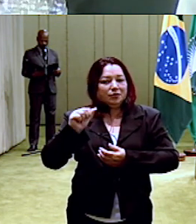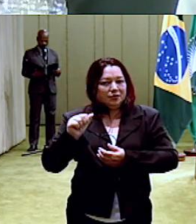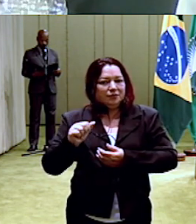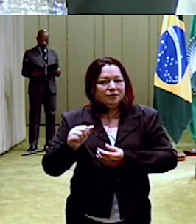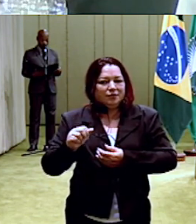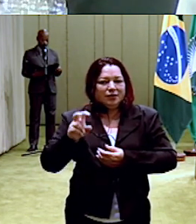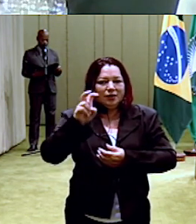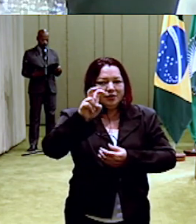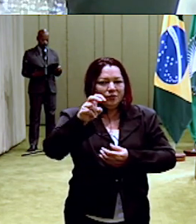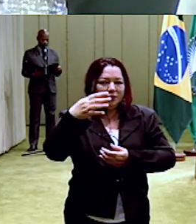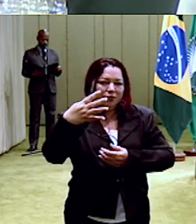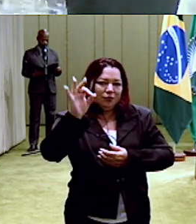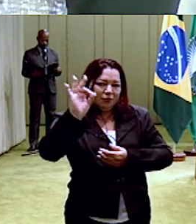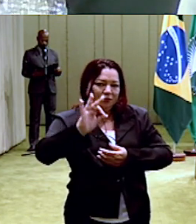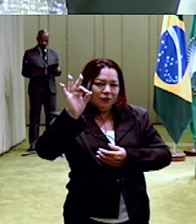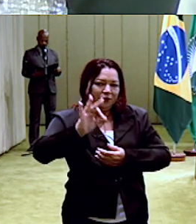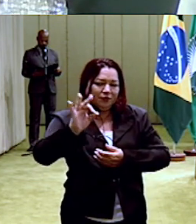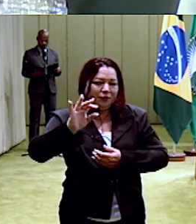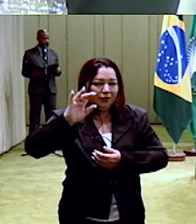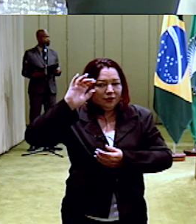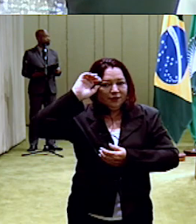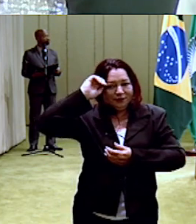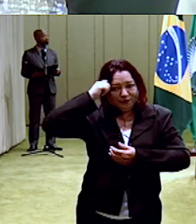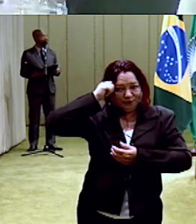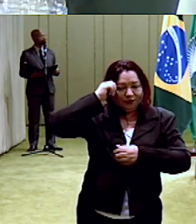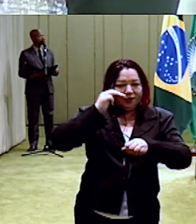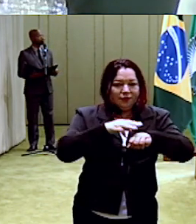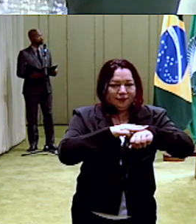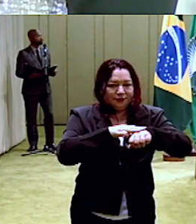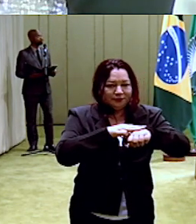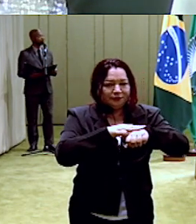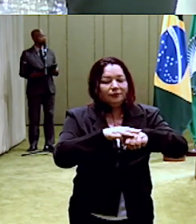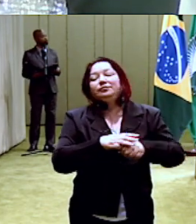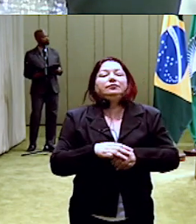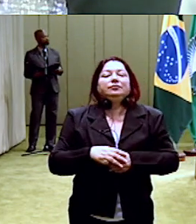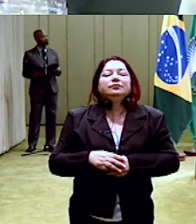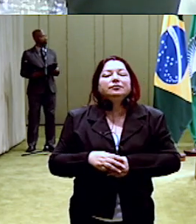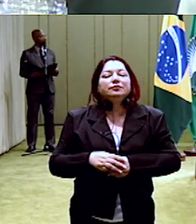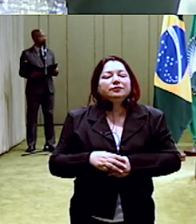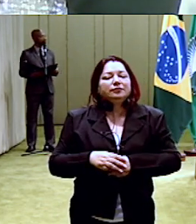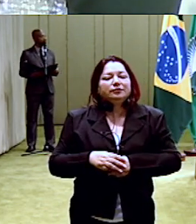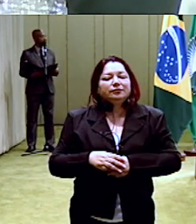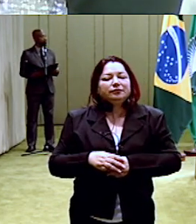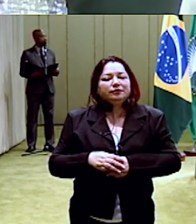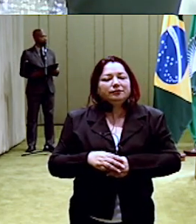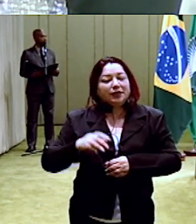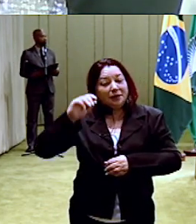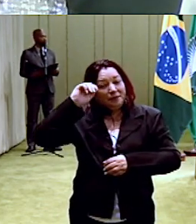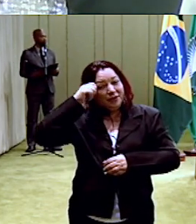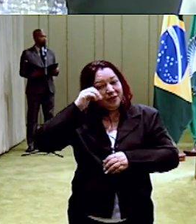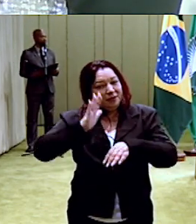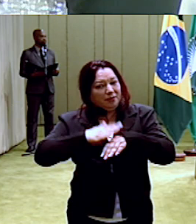mundo, né? 54%, enfim, entre pretos e pardos, né? mais